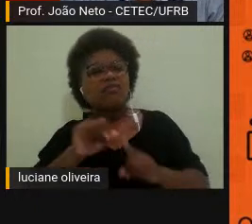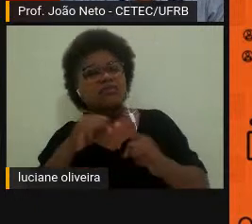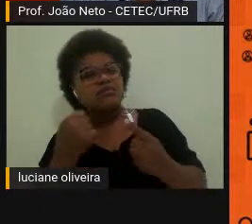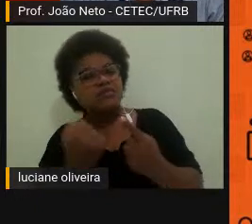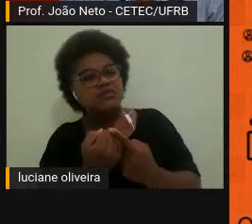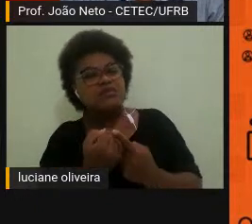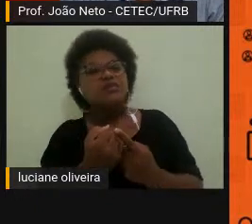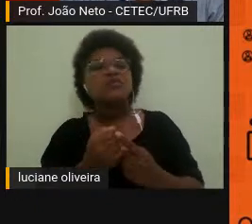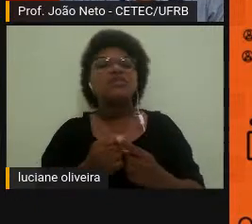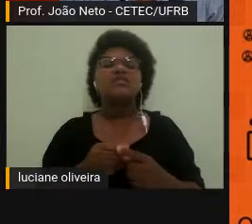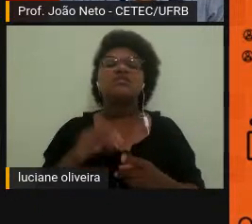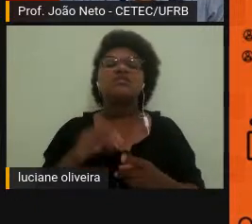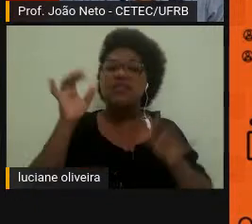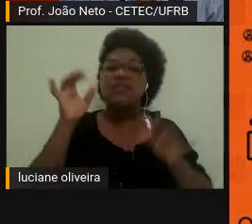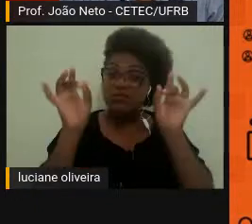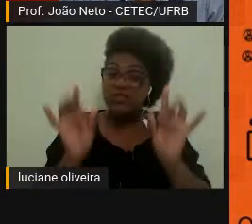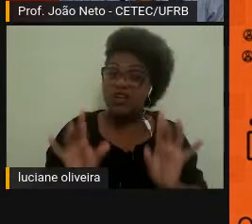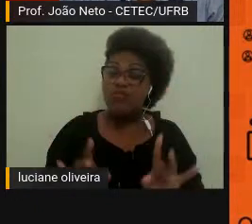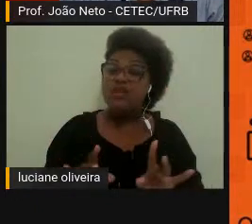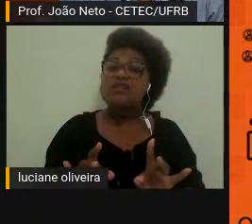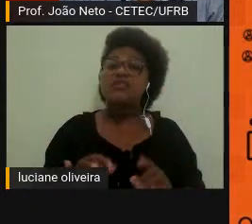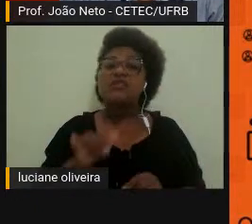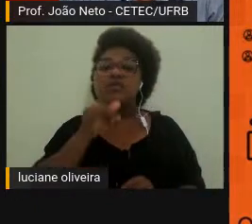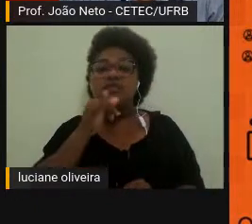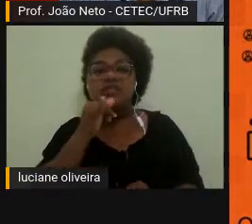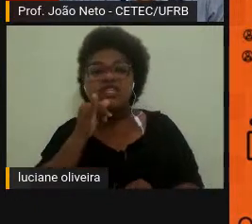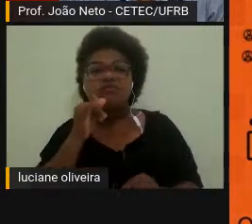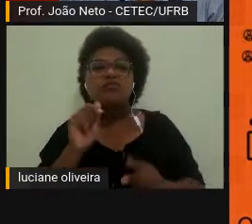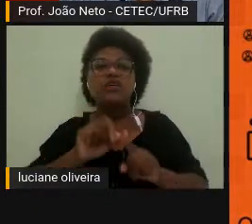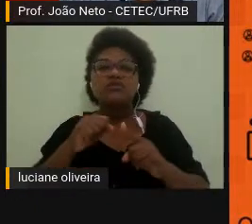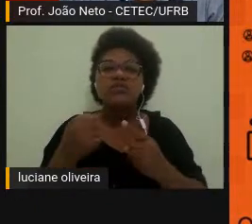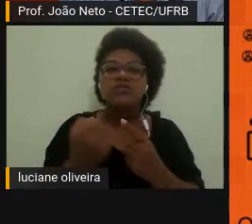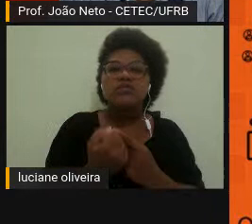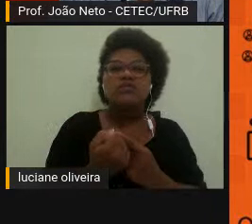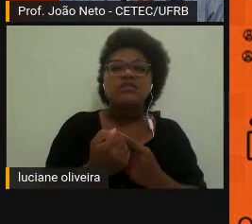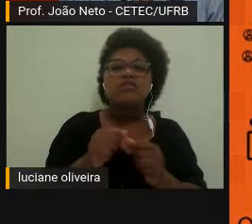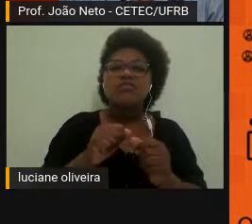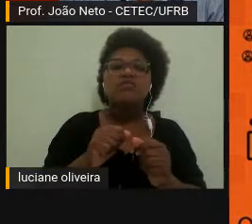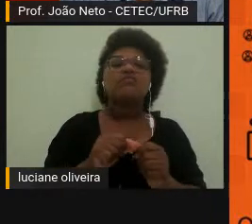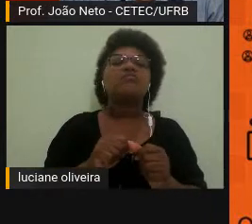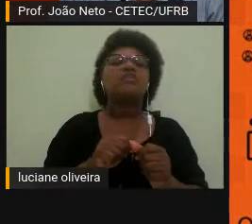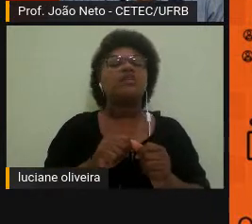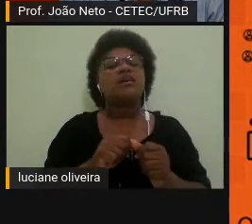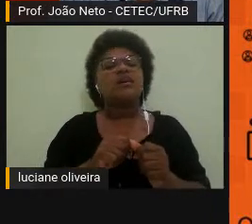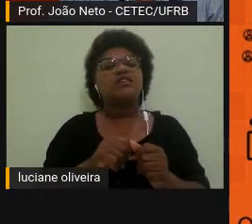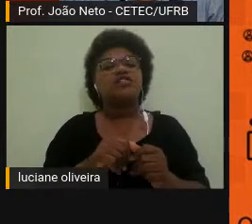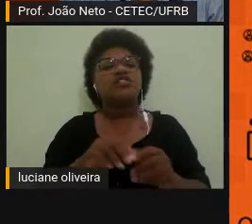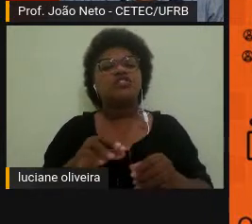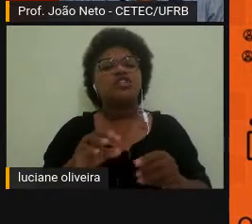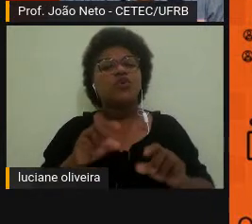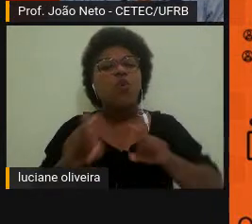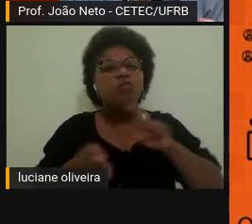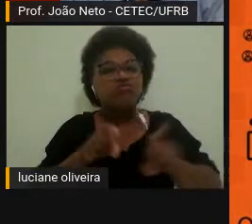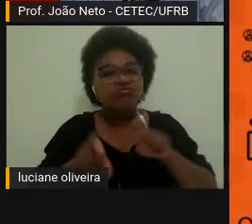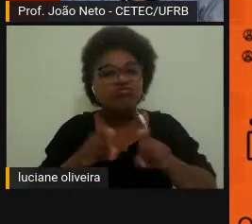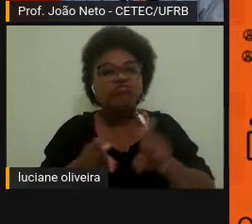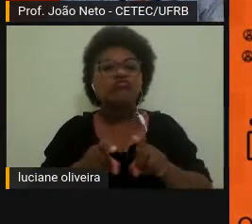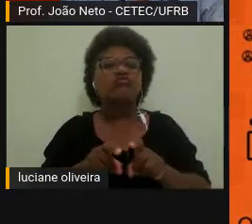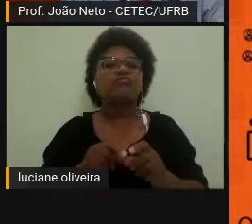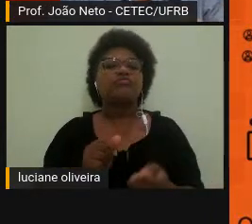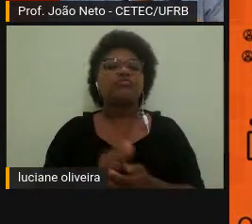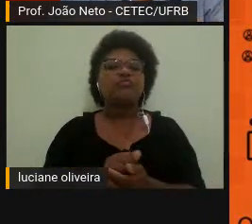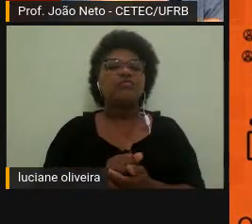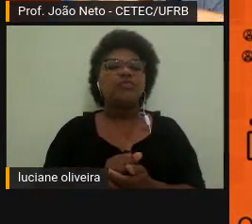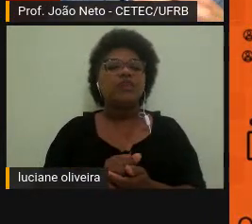a de computação é americana é comenda que ser utilizado esse termo por exemplo só que